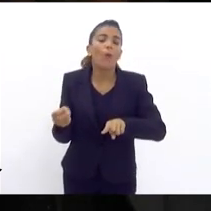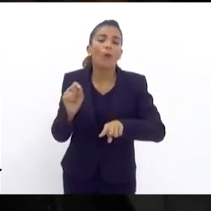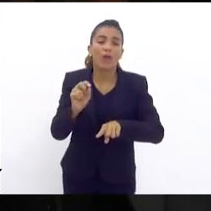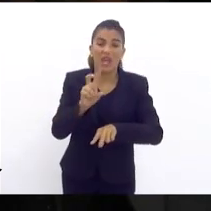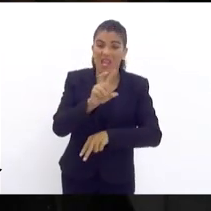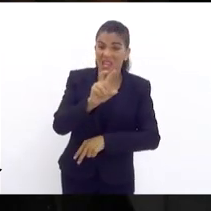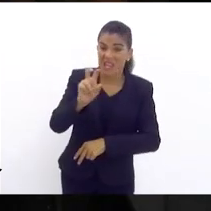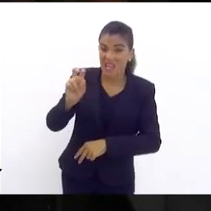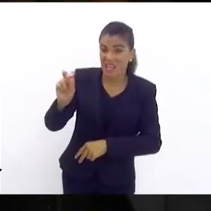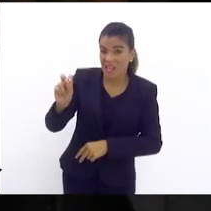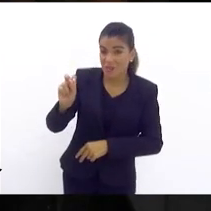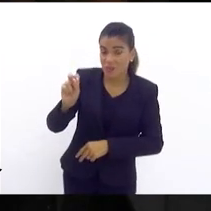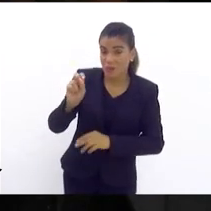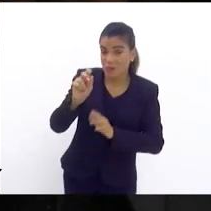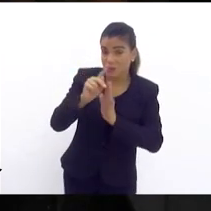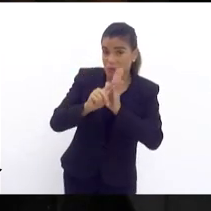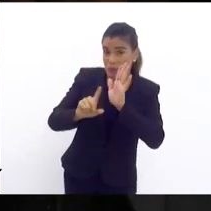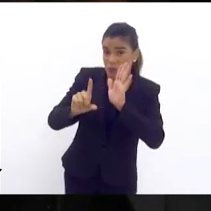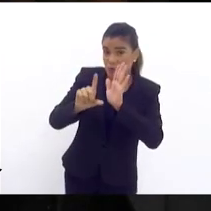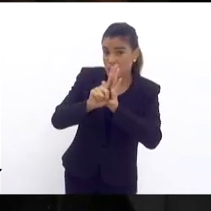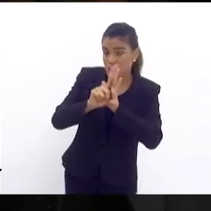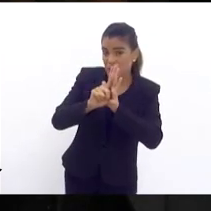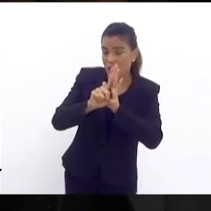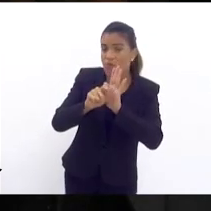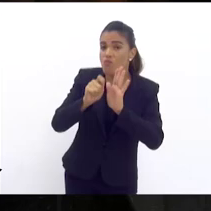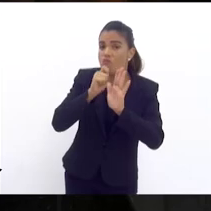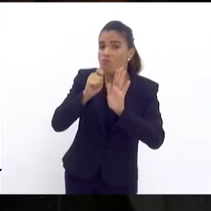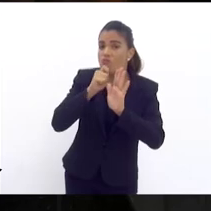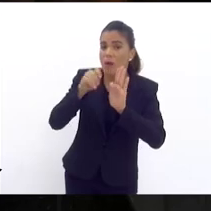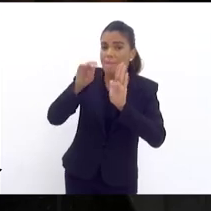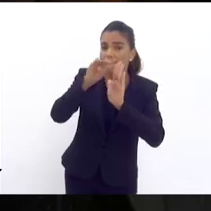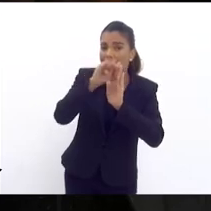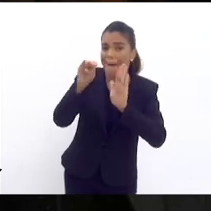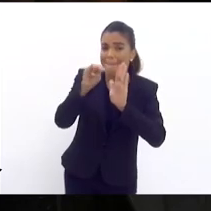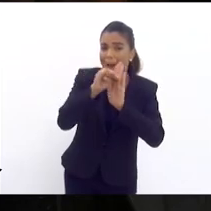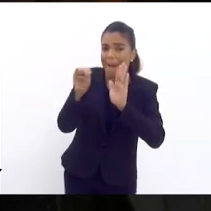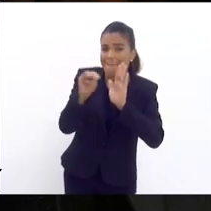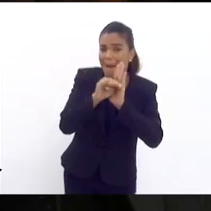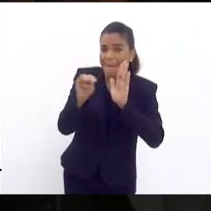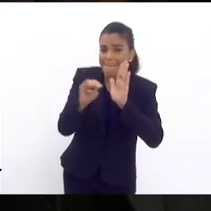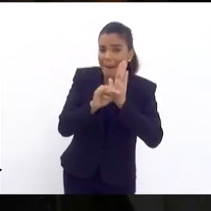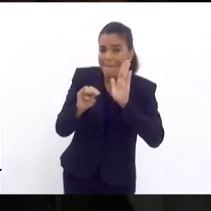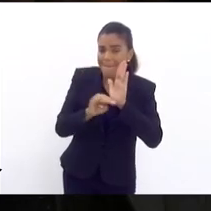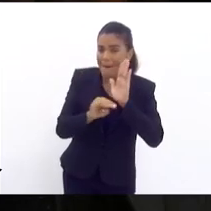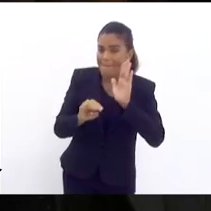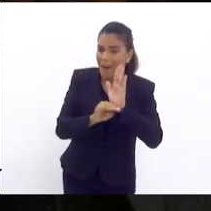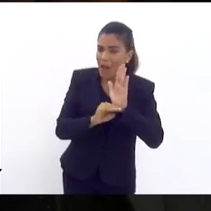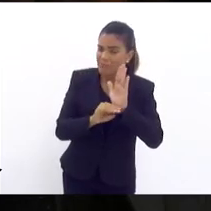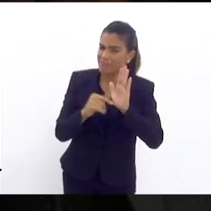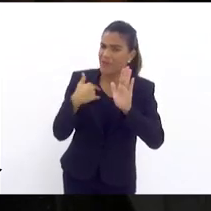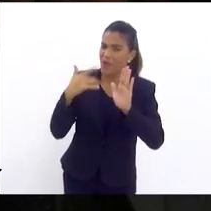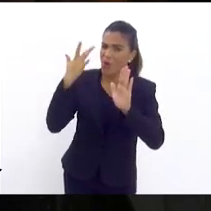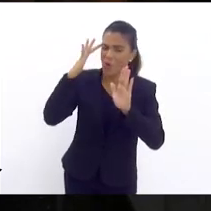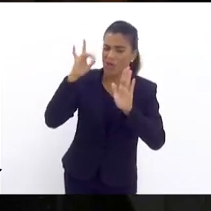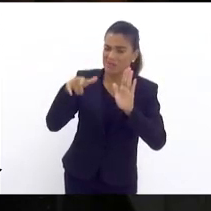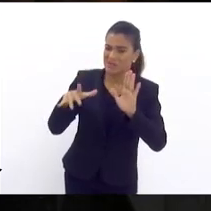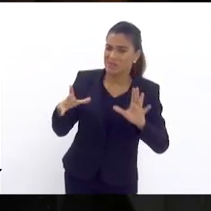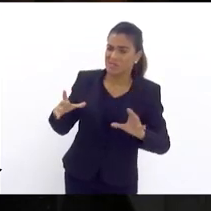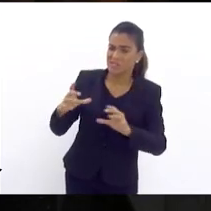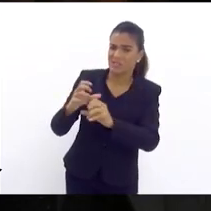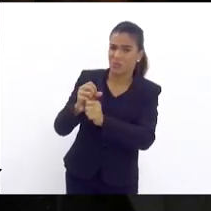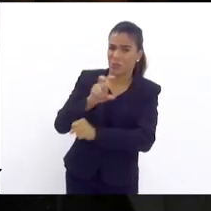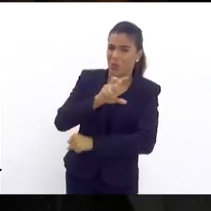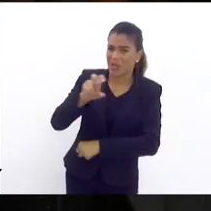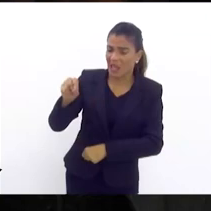500 projetos sem serem pautados eu acho este número impossível